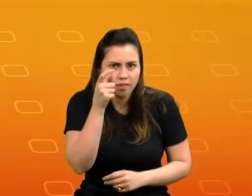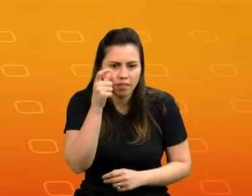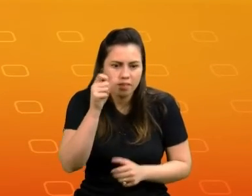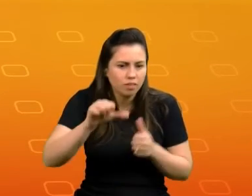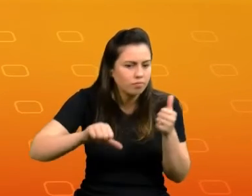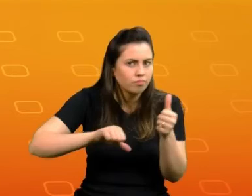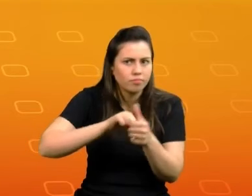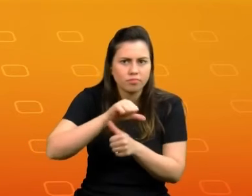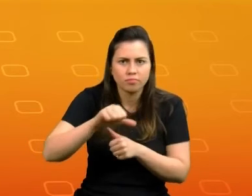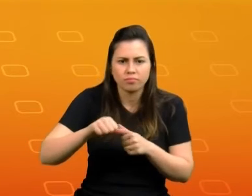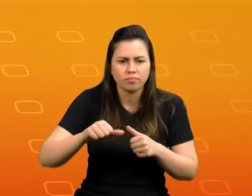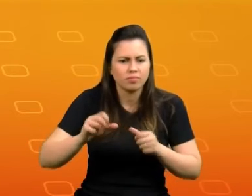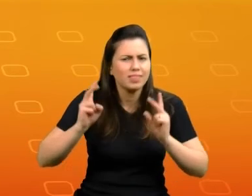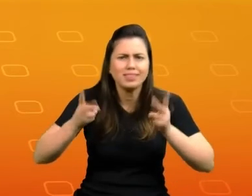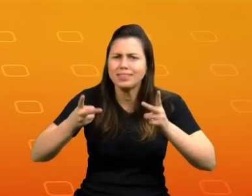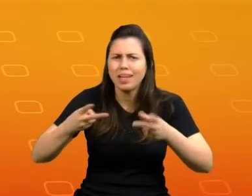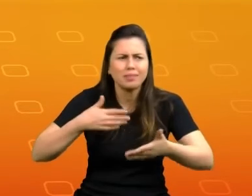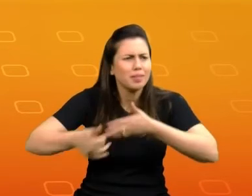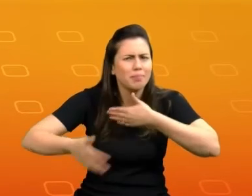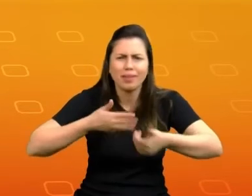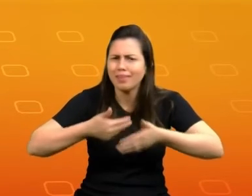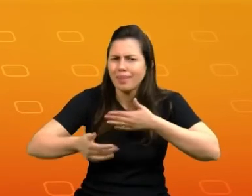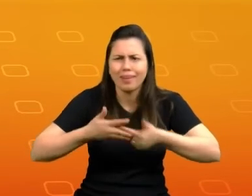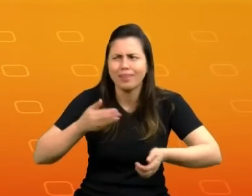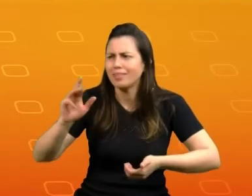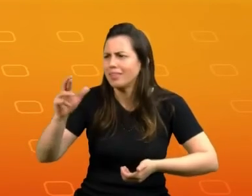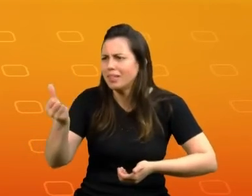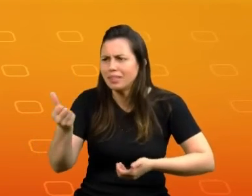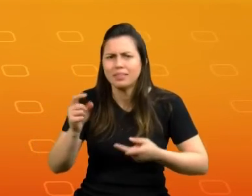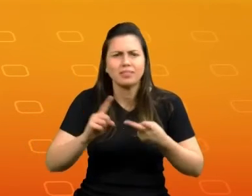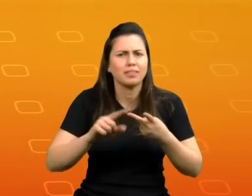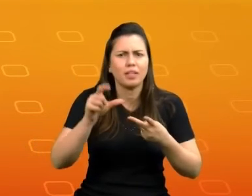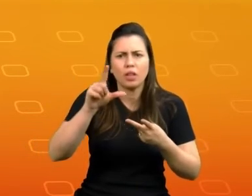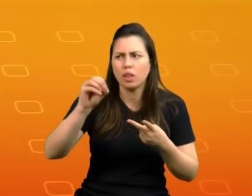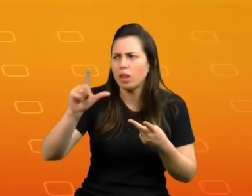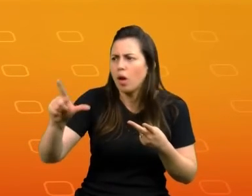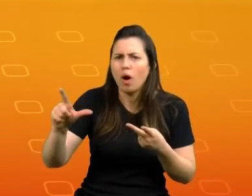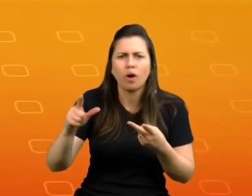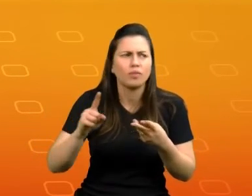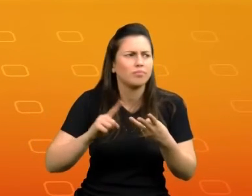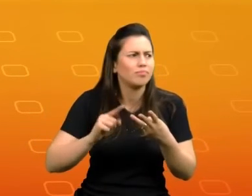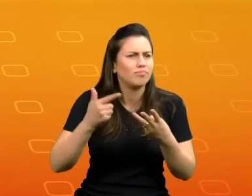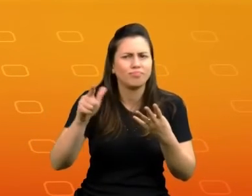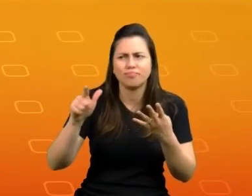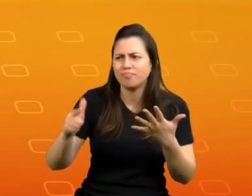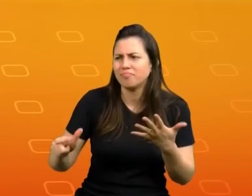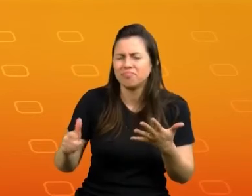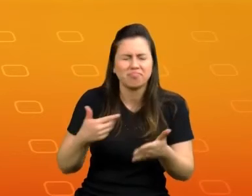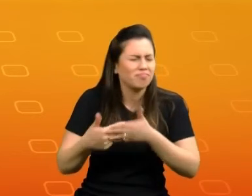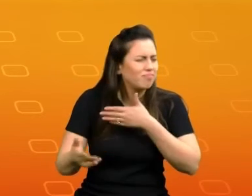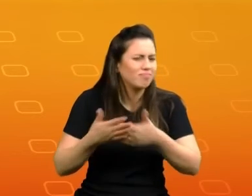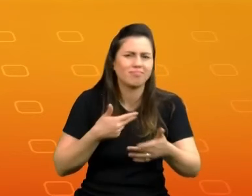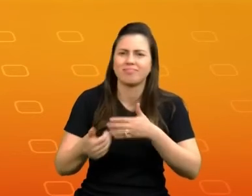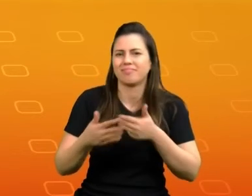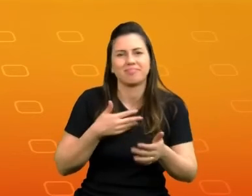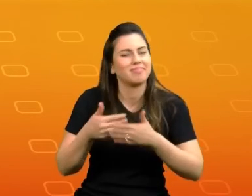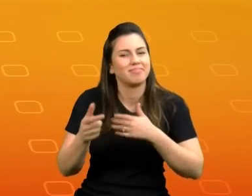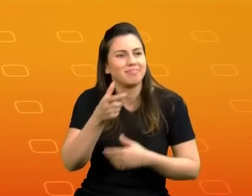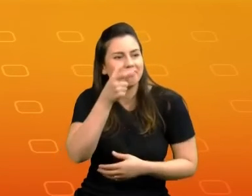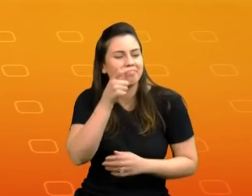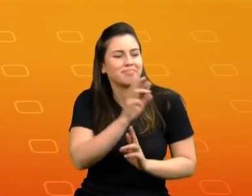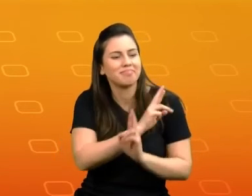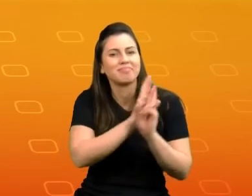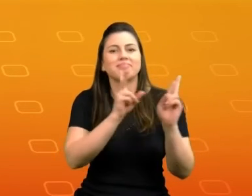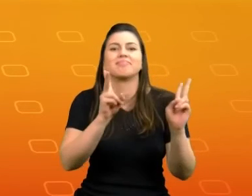mudança no CB lol no Rainbow sangue no Vale em oa drifting a